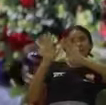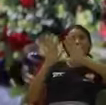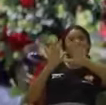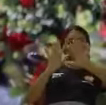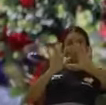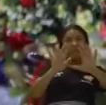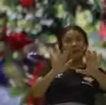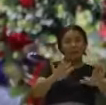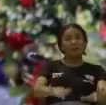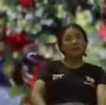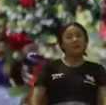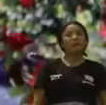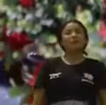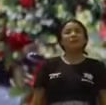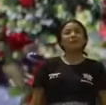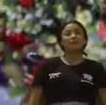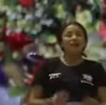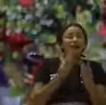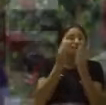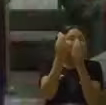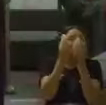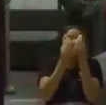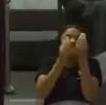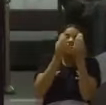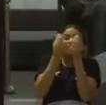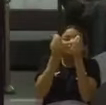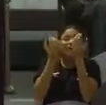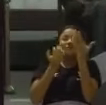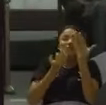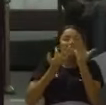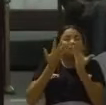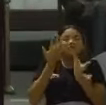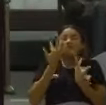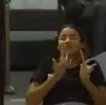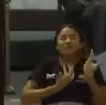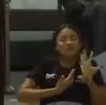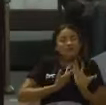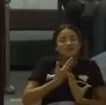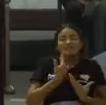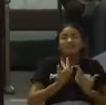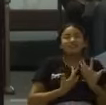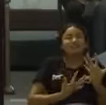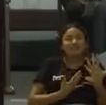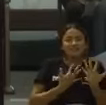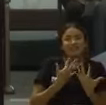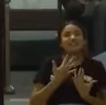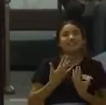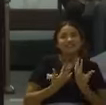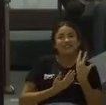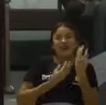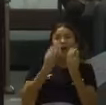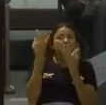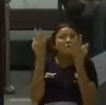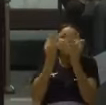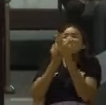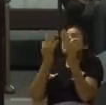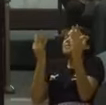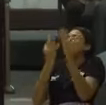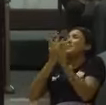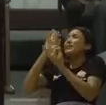graça, a minha preciosa graça, a minha preciosa graça.